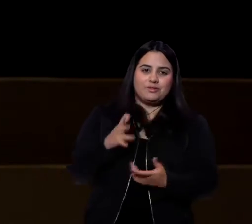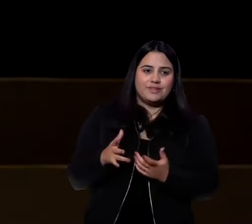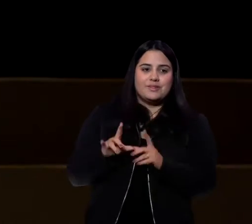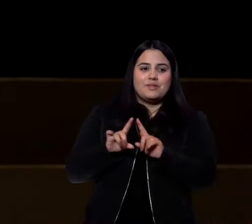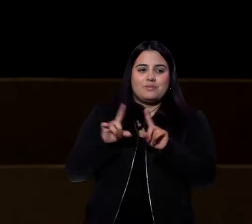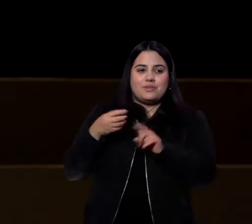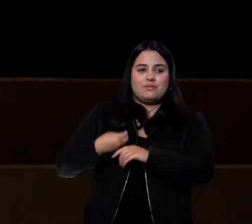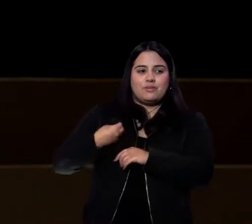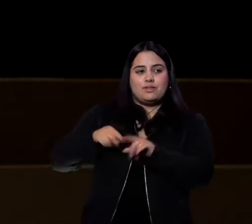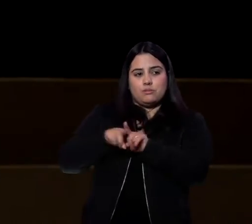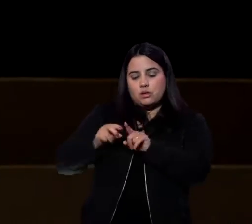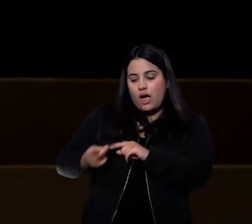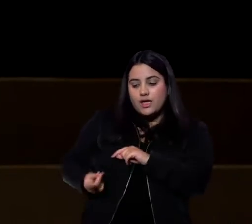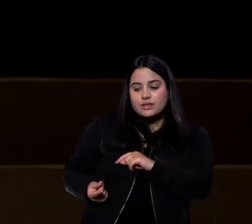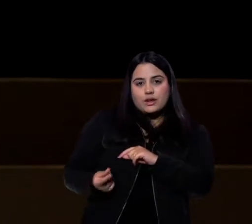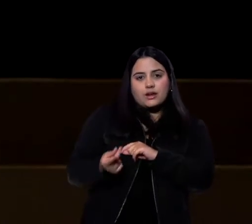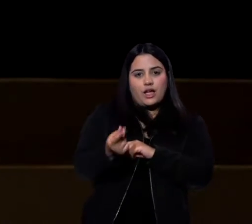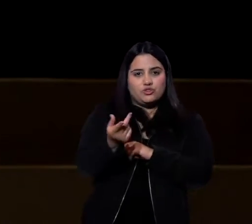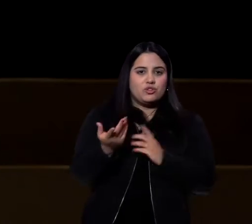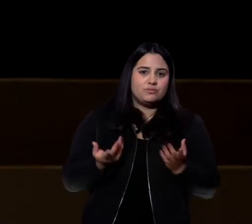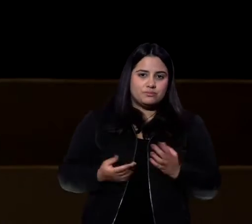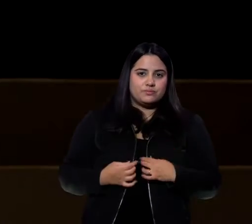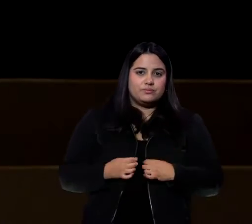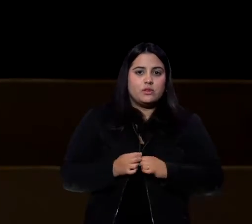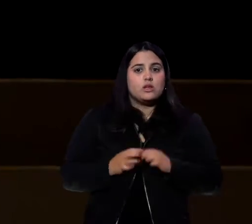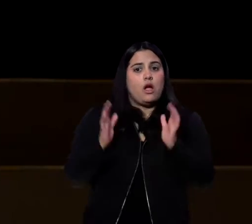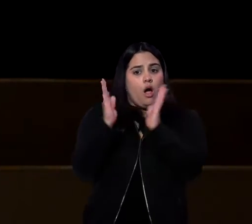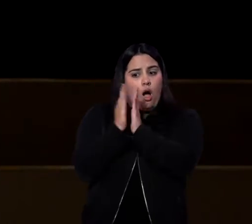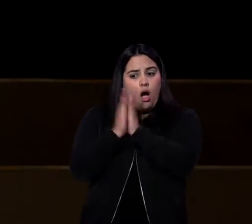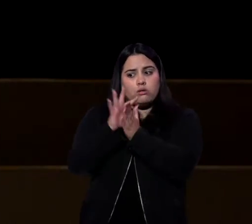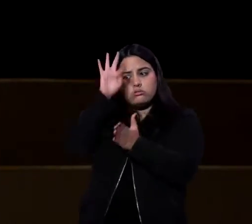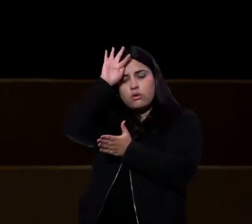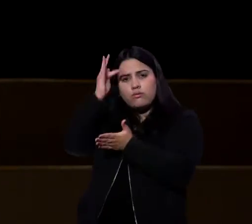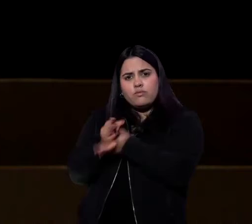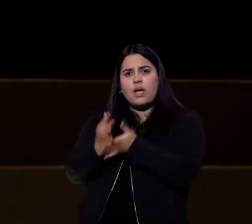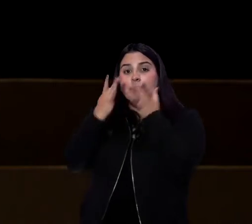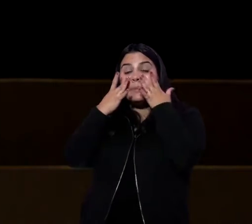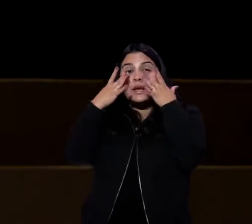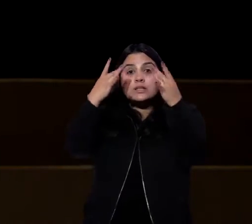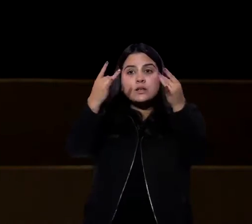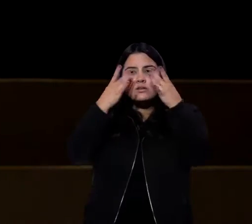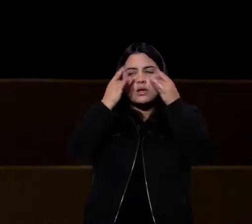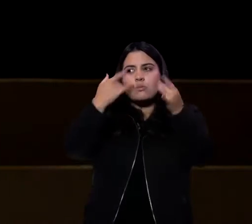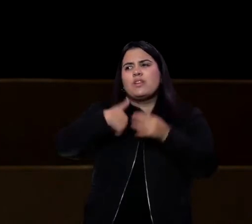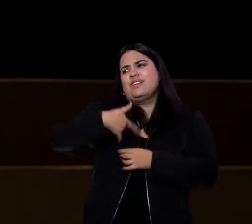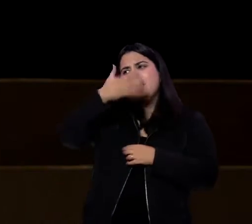almejando a eternidade também. Outra coisa, ora com fé. Presta atenção aqui, eu sei que